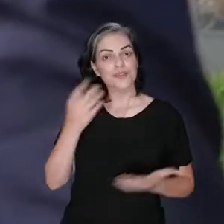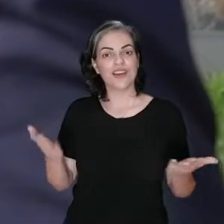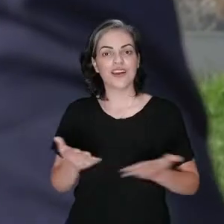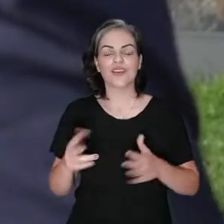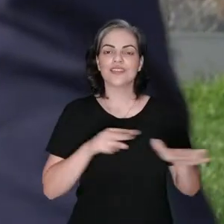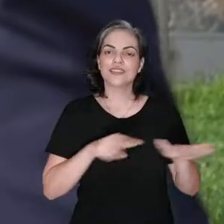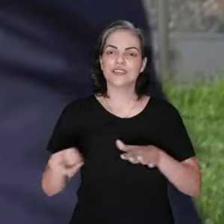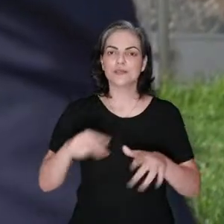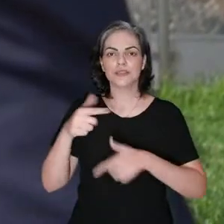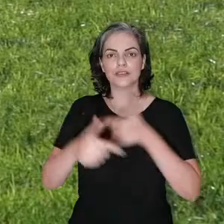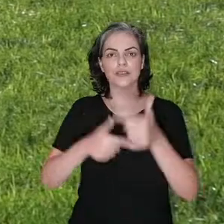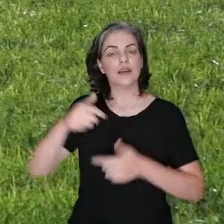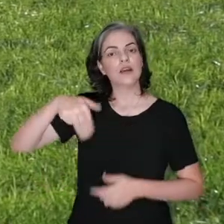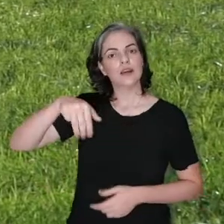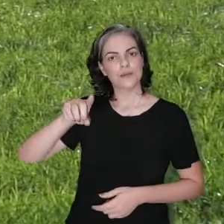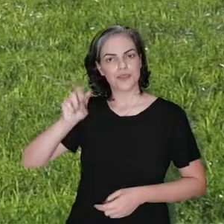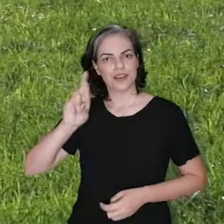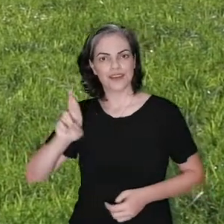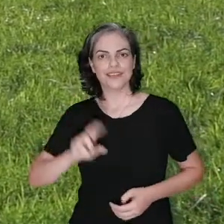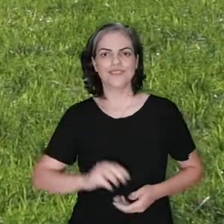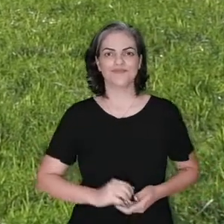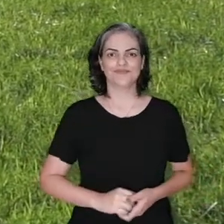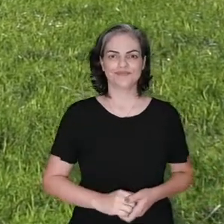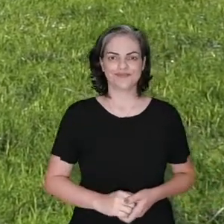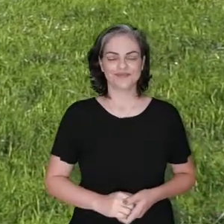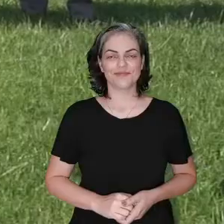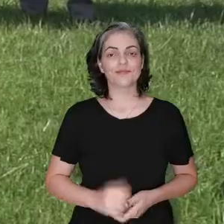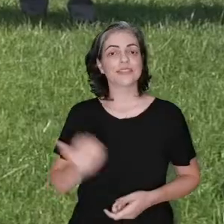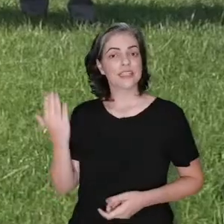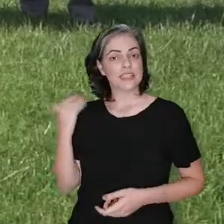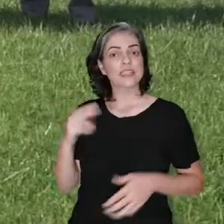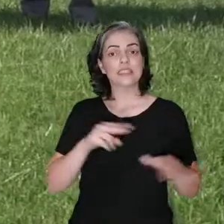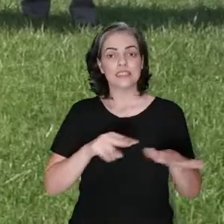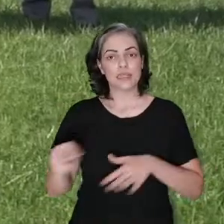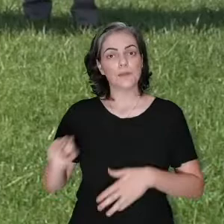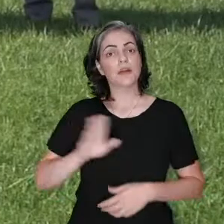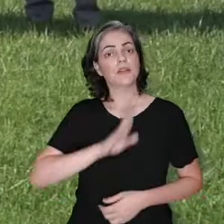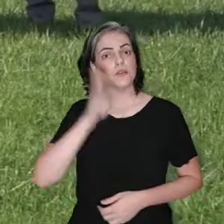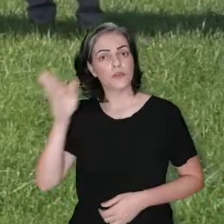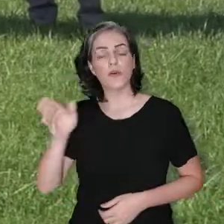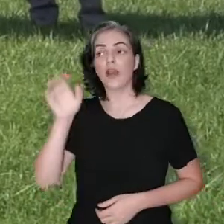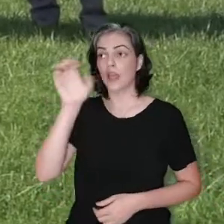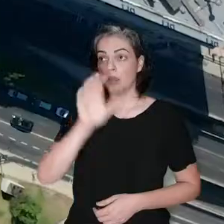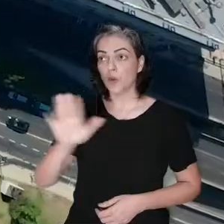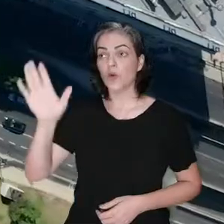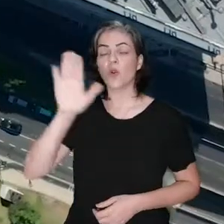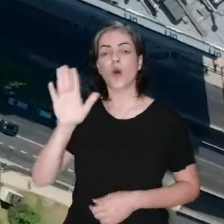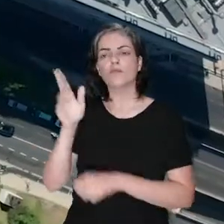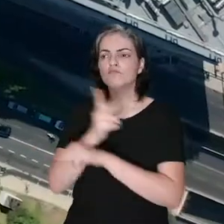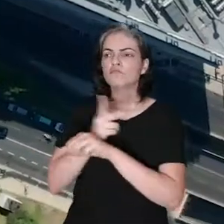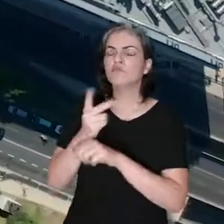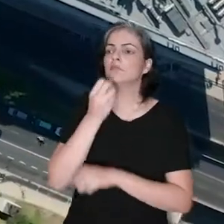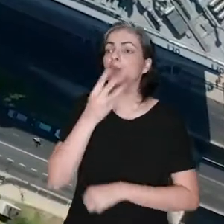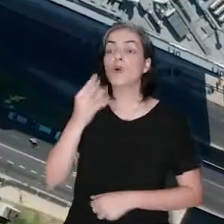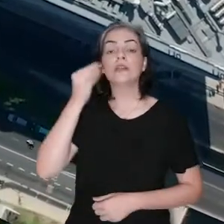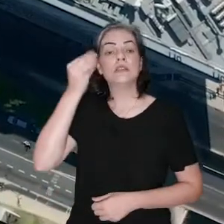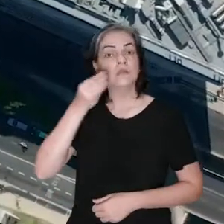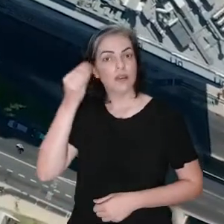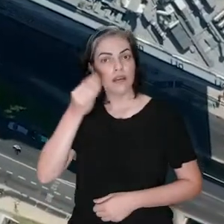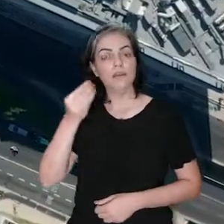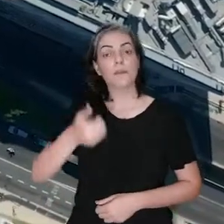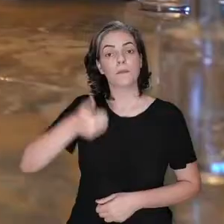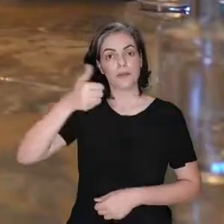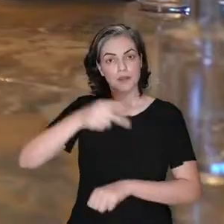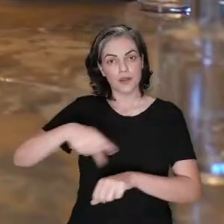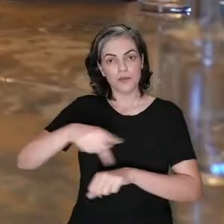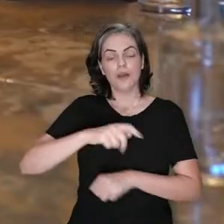confira o que foi destaque na semana do MDR. Na última semana, estivemos na Europa em busca de boas práticas. Primeira